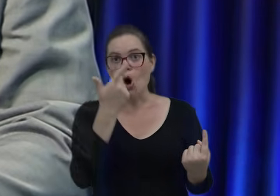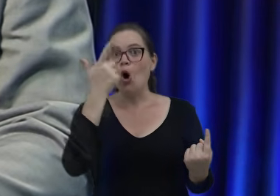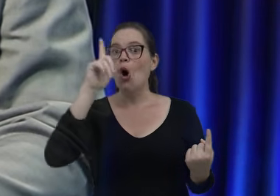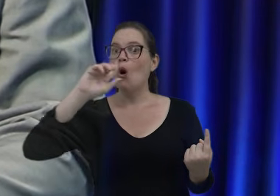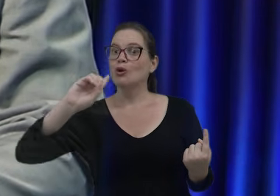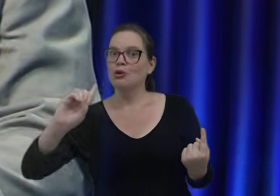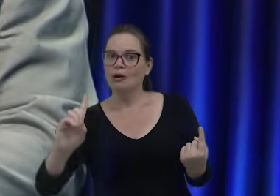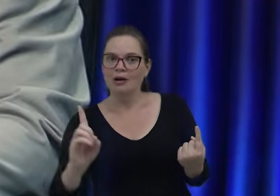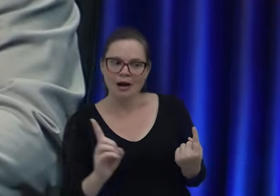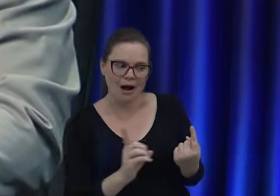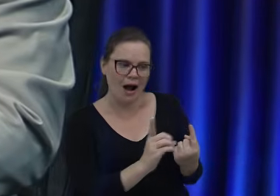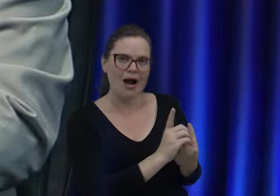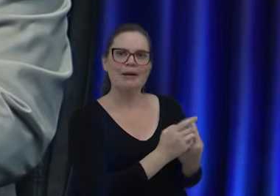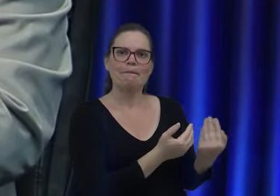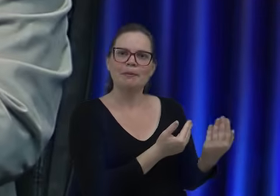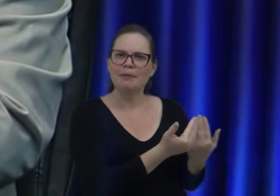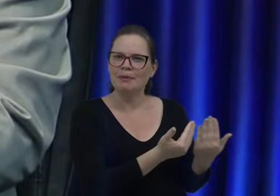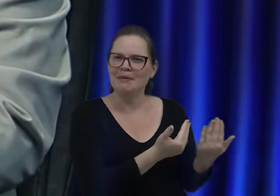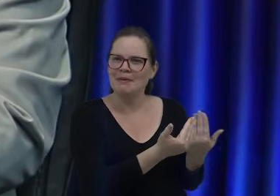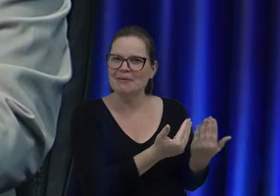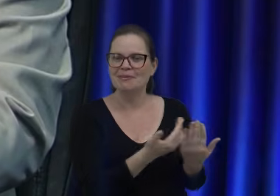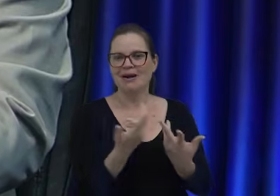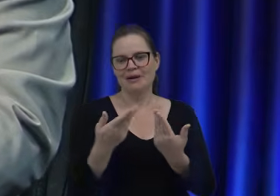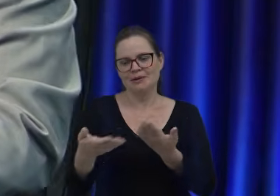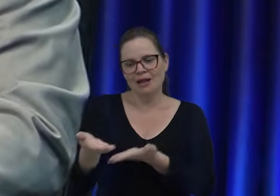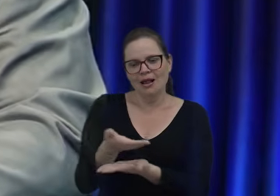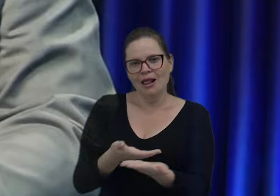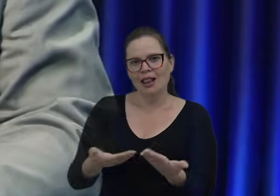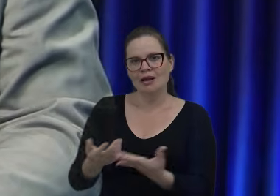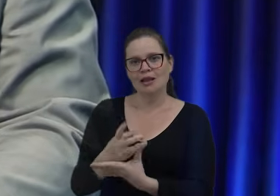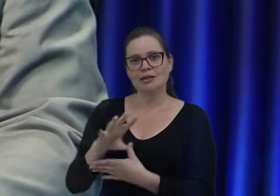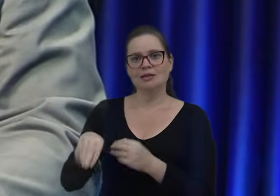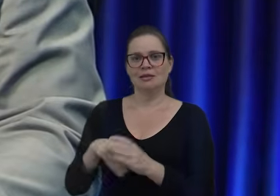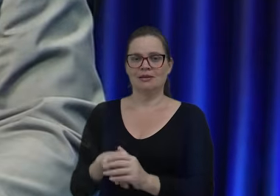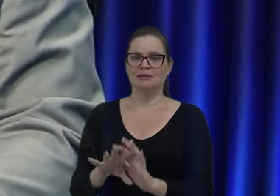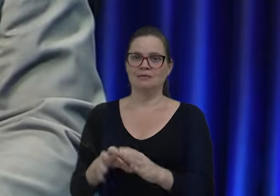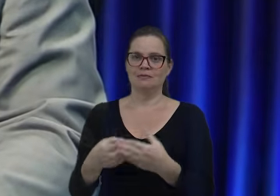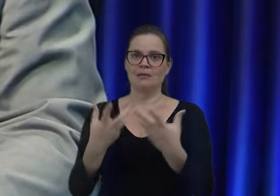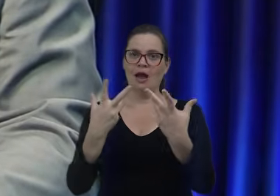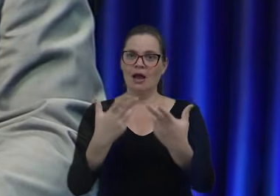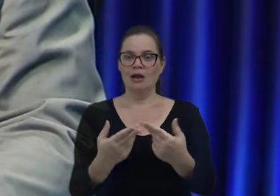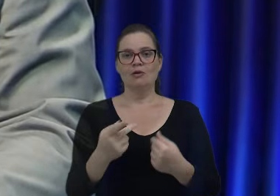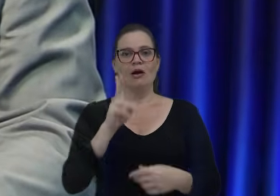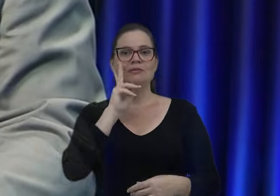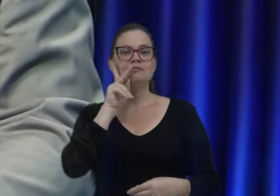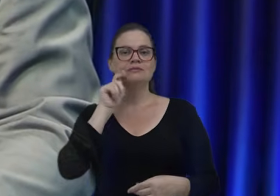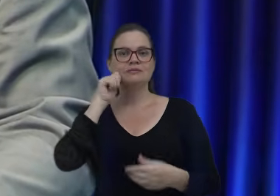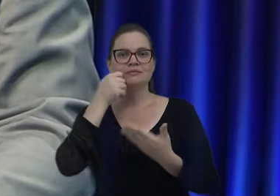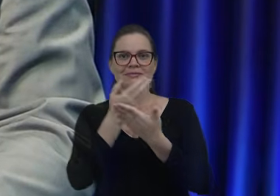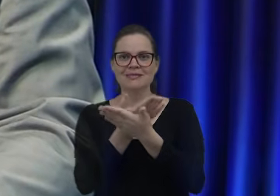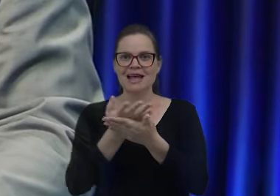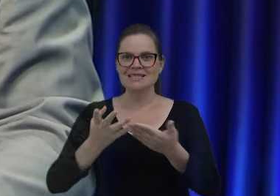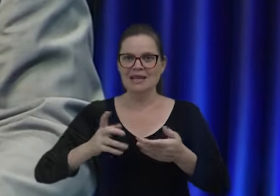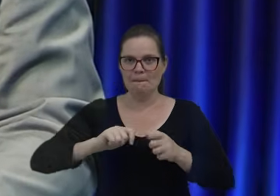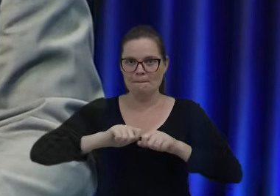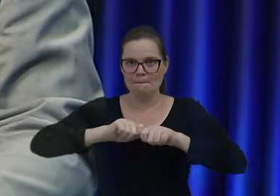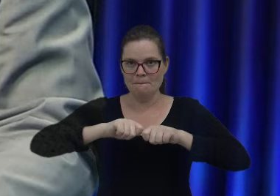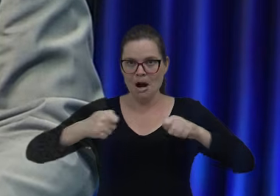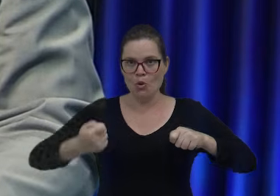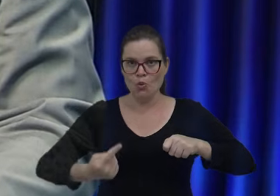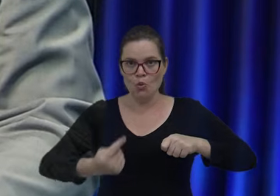corpo, né? No partir do pão, no corpo. Isso Então, é muito fundamental essa